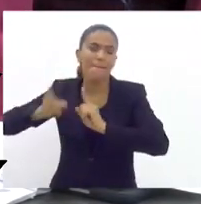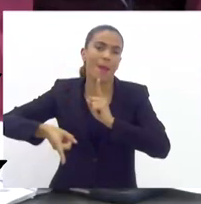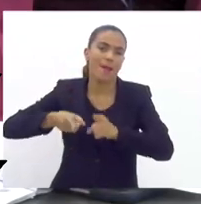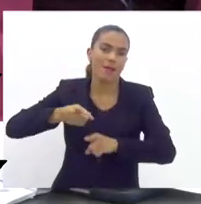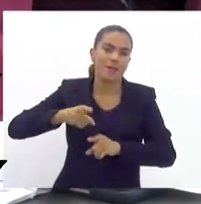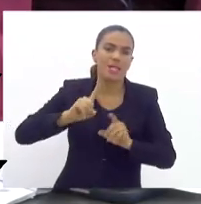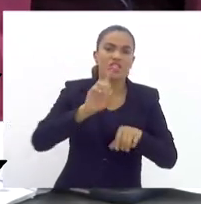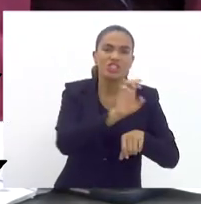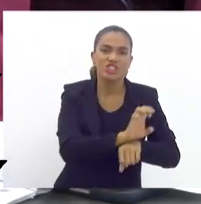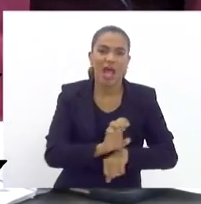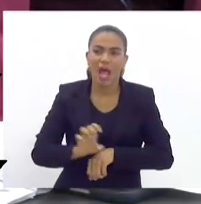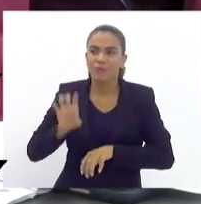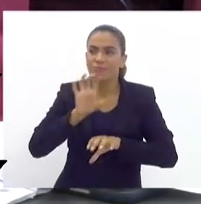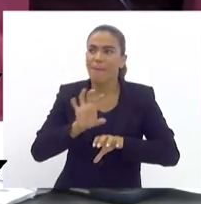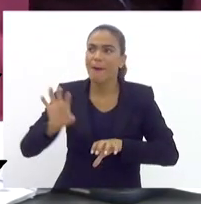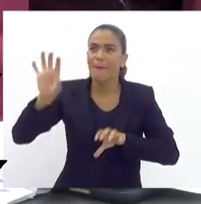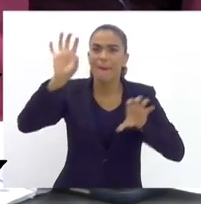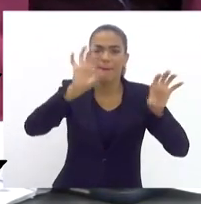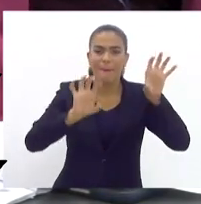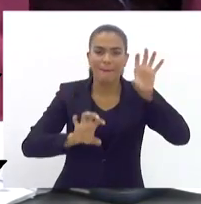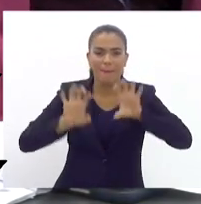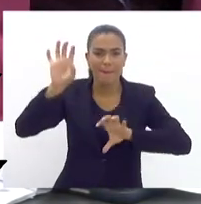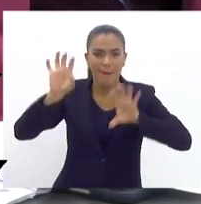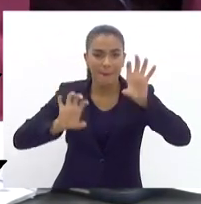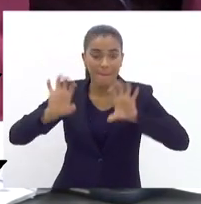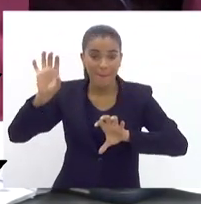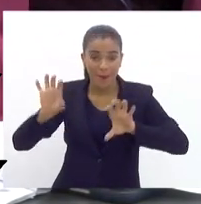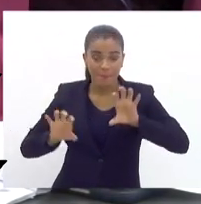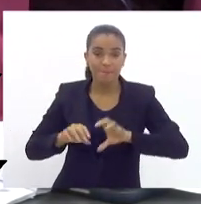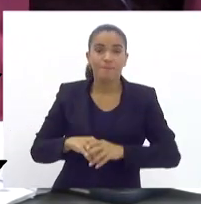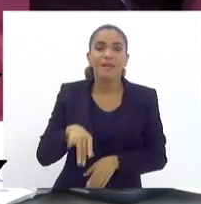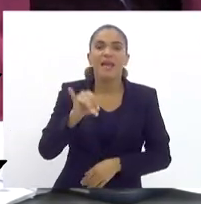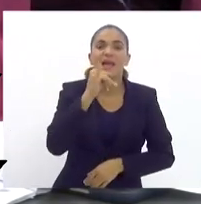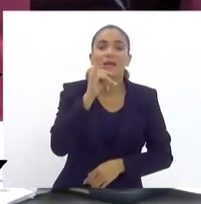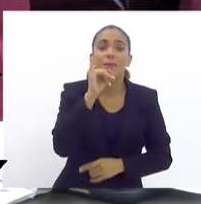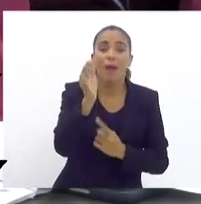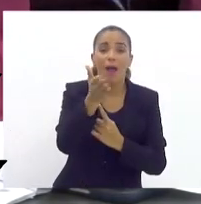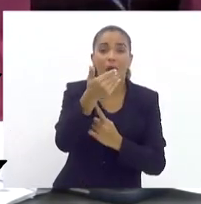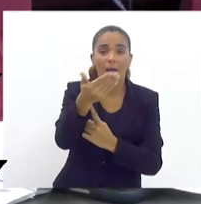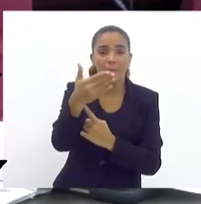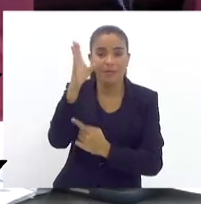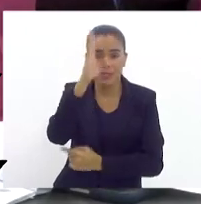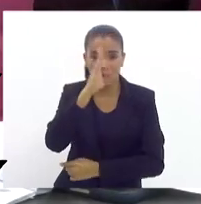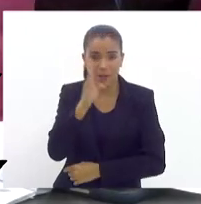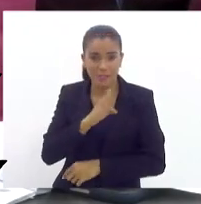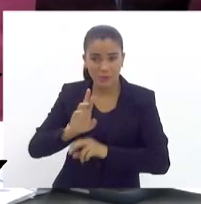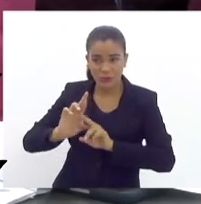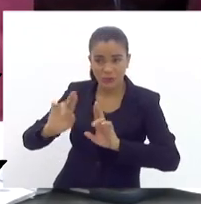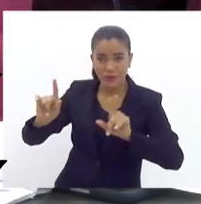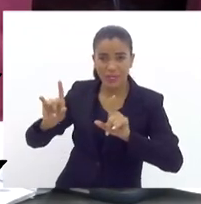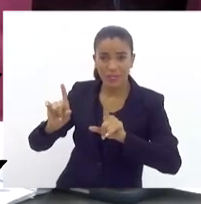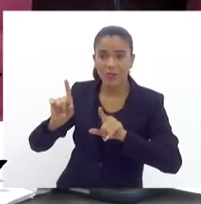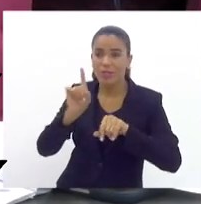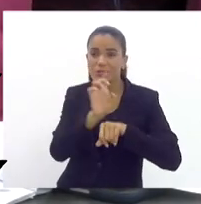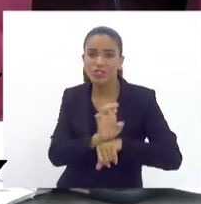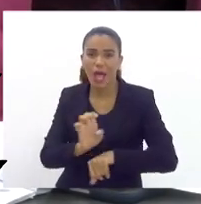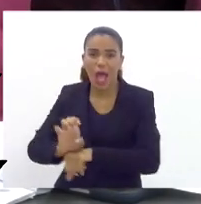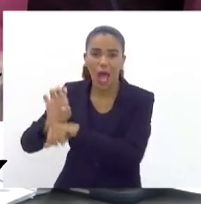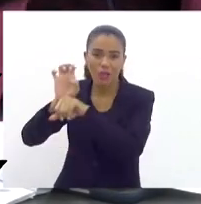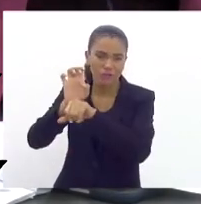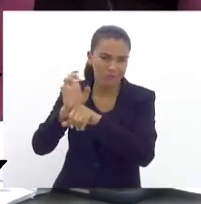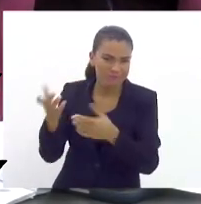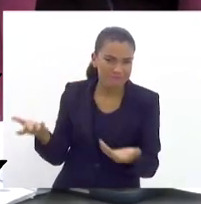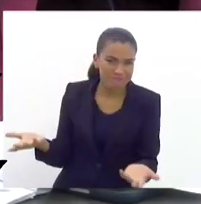federada. É a mesma coisa se tivesse uma bandeira do Brasil diferente para cada estado